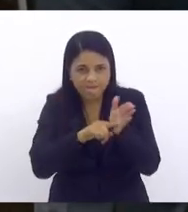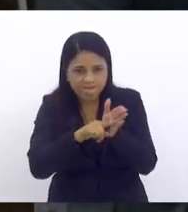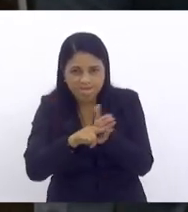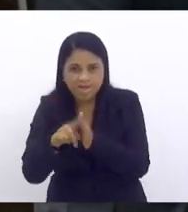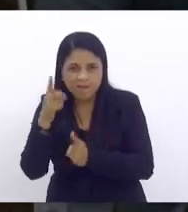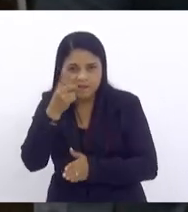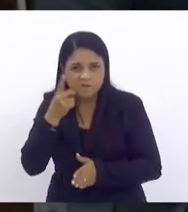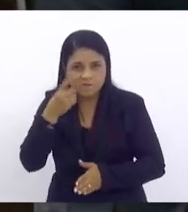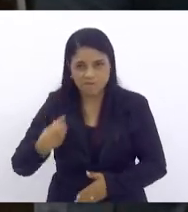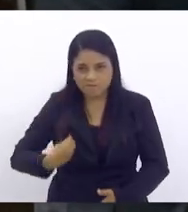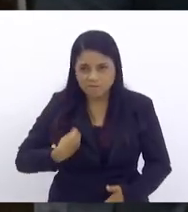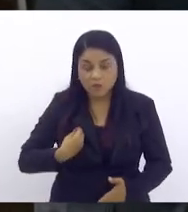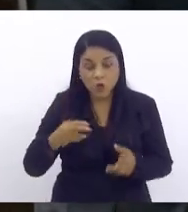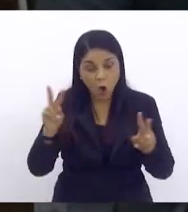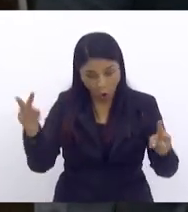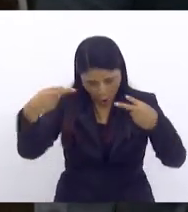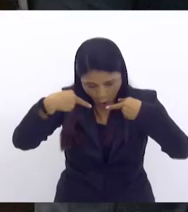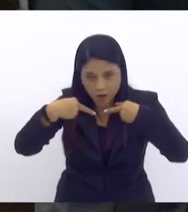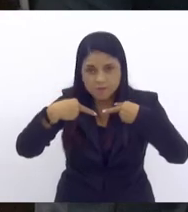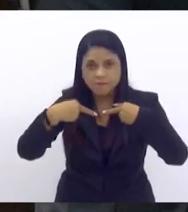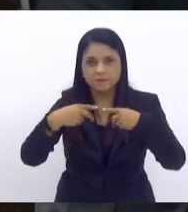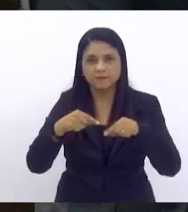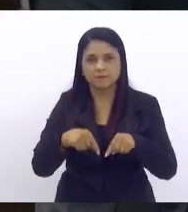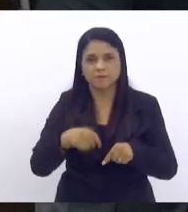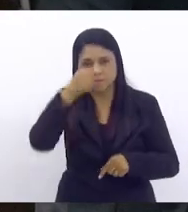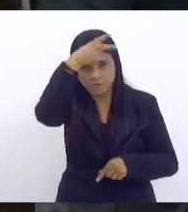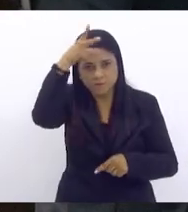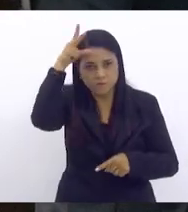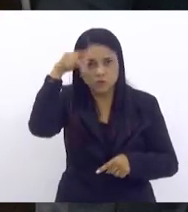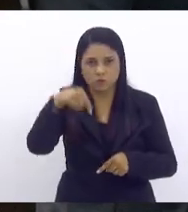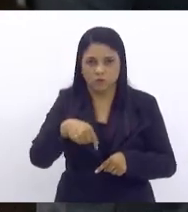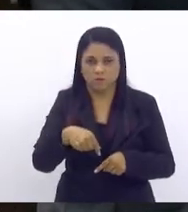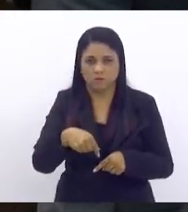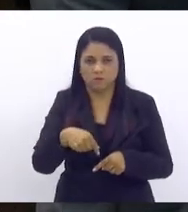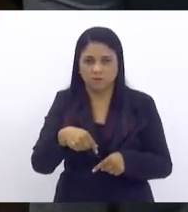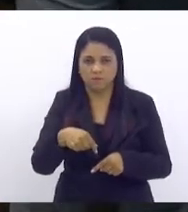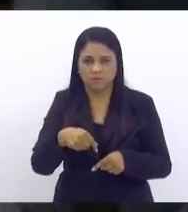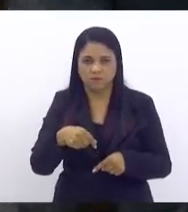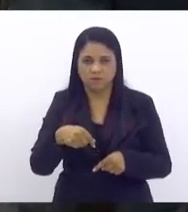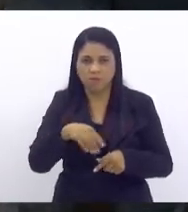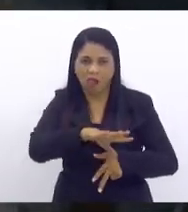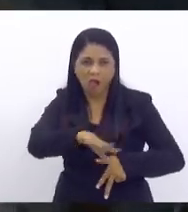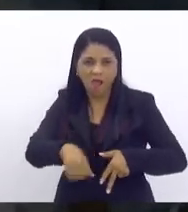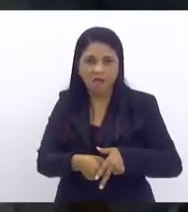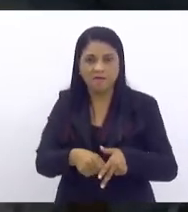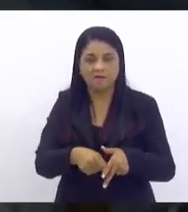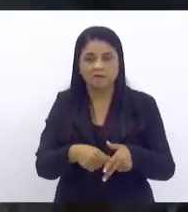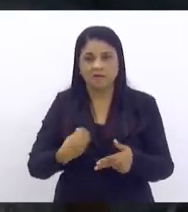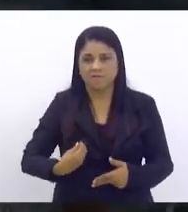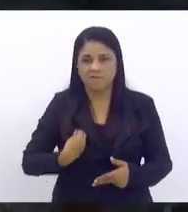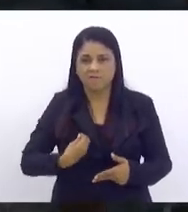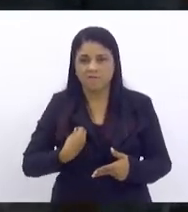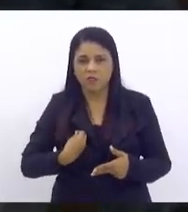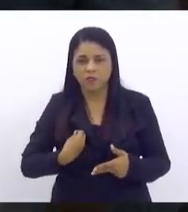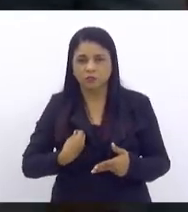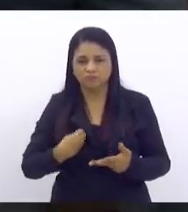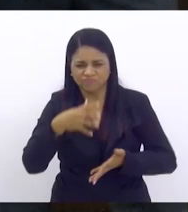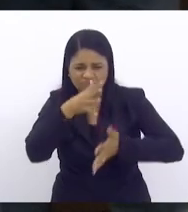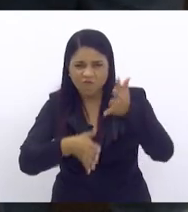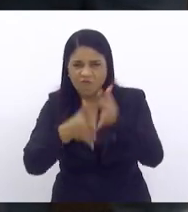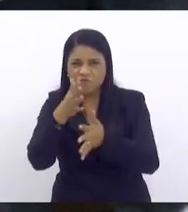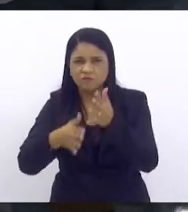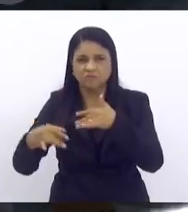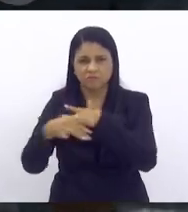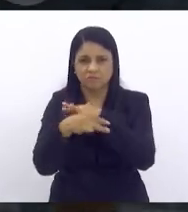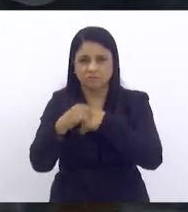casa, comece a olhar para dentro do seu próprio umbigo e da prefeitura, com tanta podridão que a gente está vivendo atolado em caos na cidade do Rio de